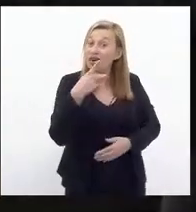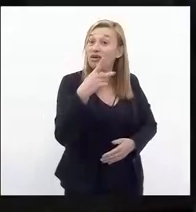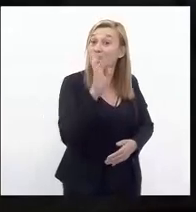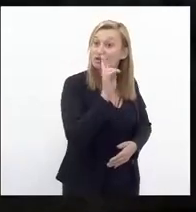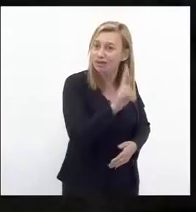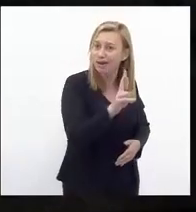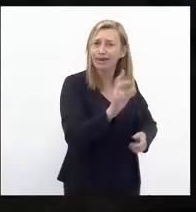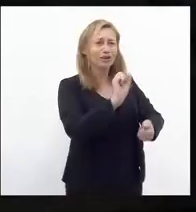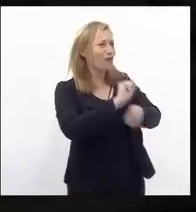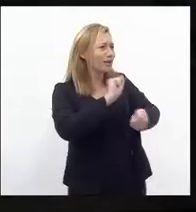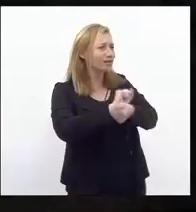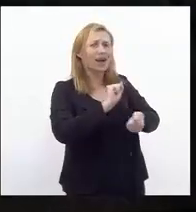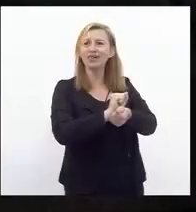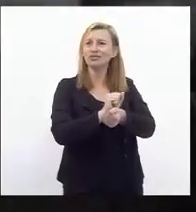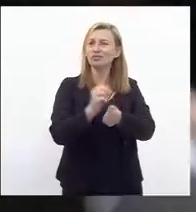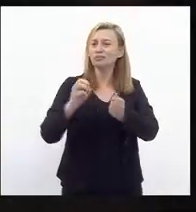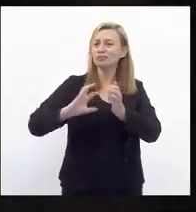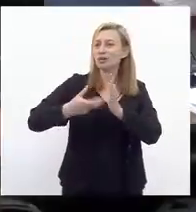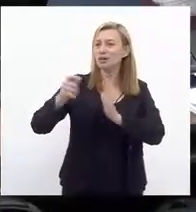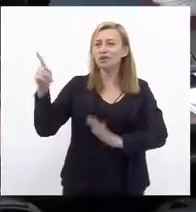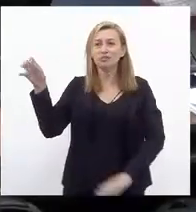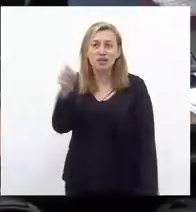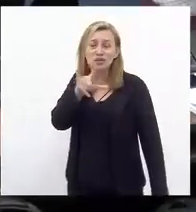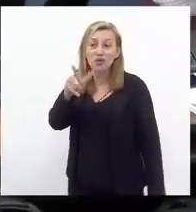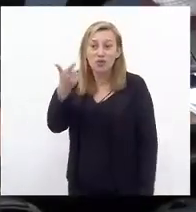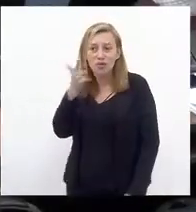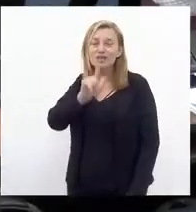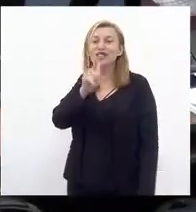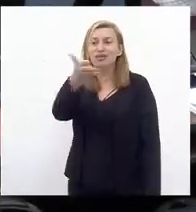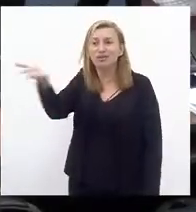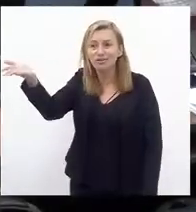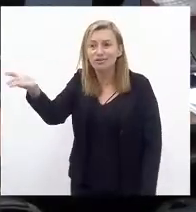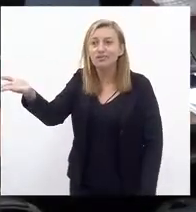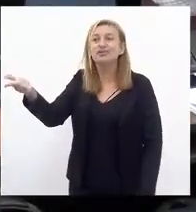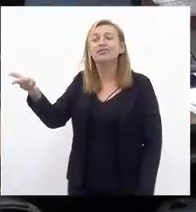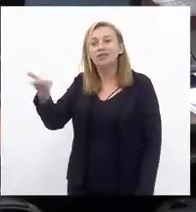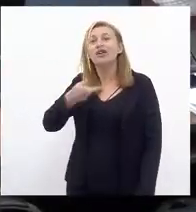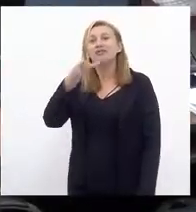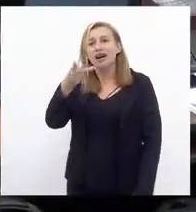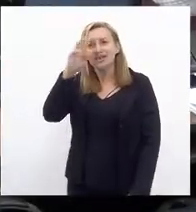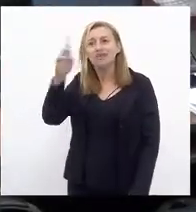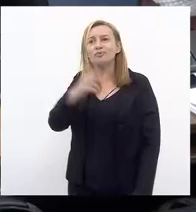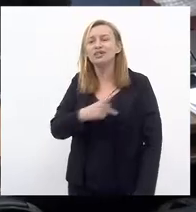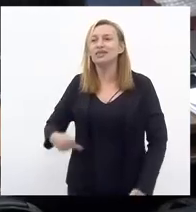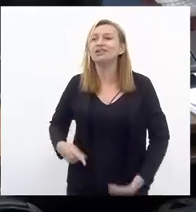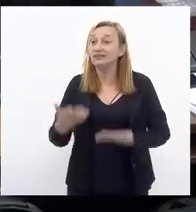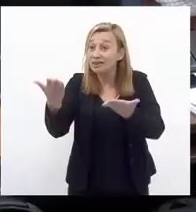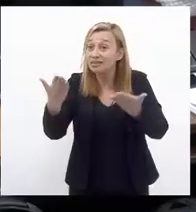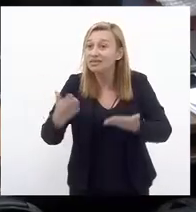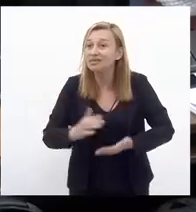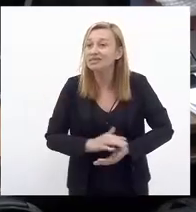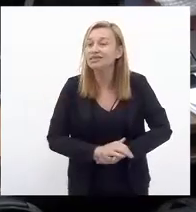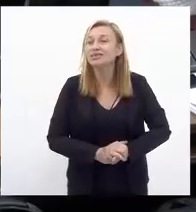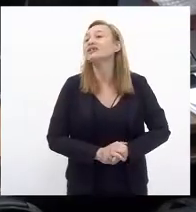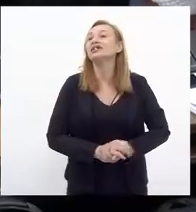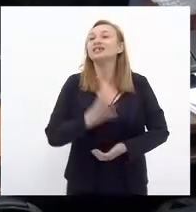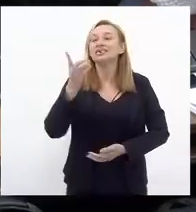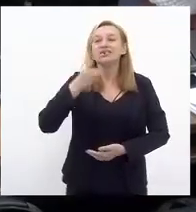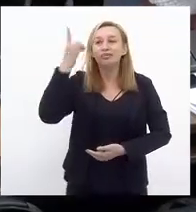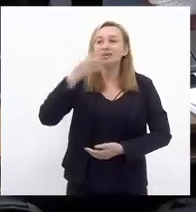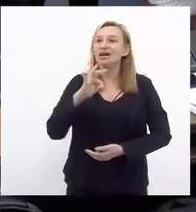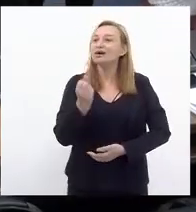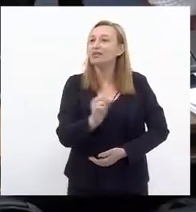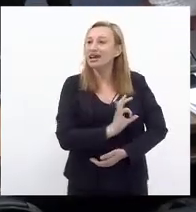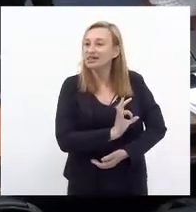resultado tão aguardado pelo pessoal conseguiram procure o resultado presidente Presidente da